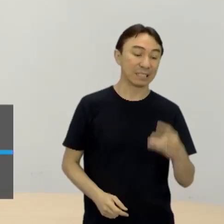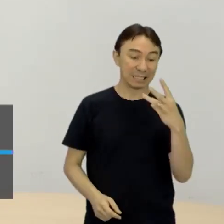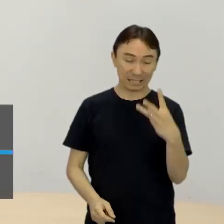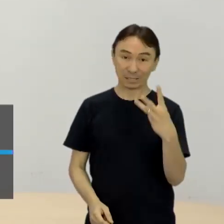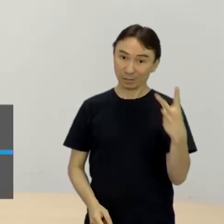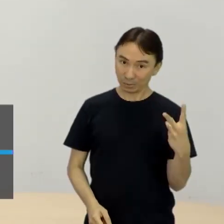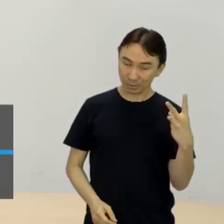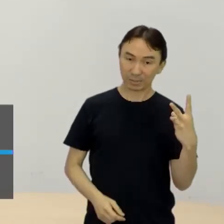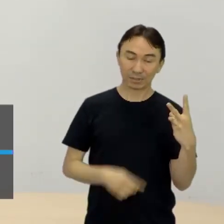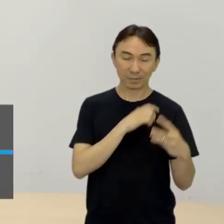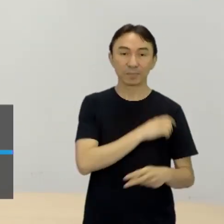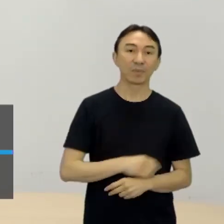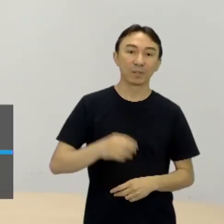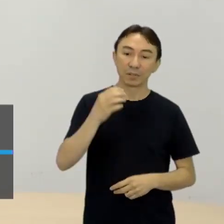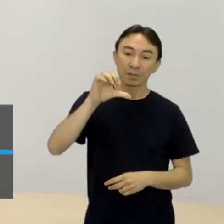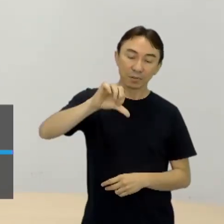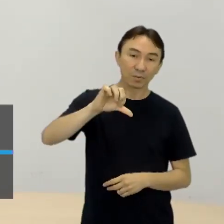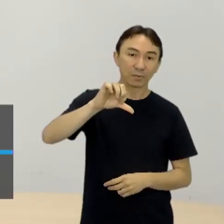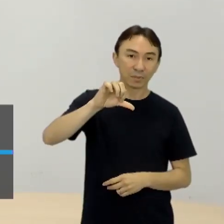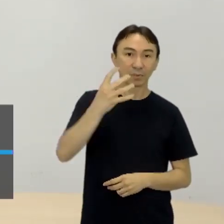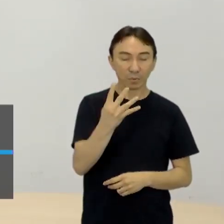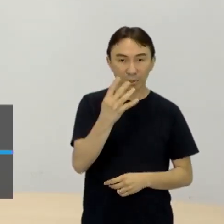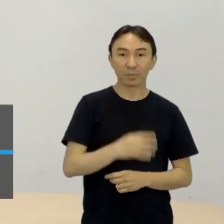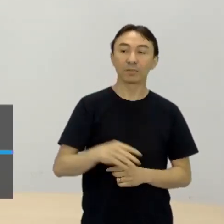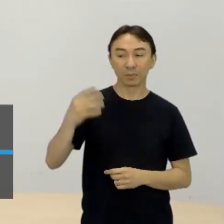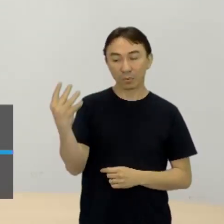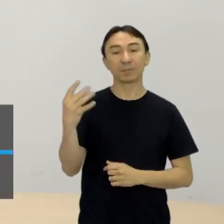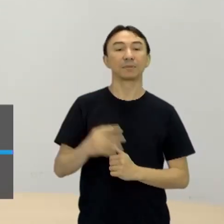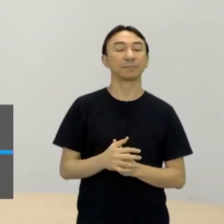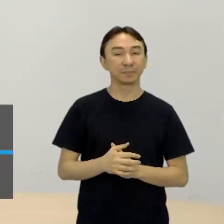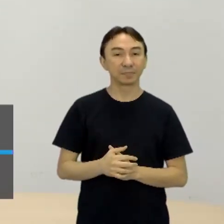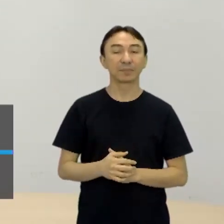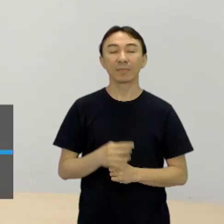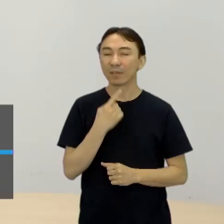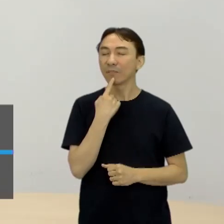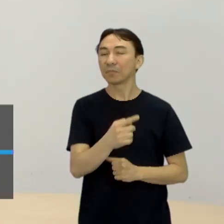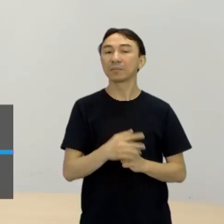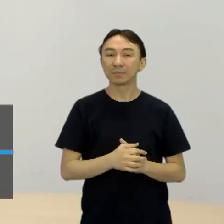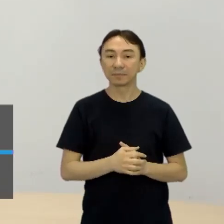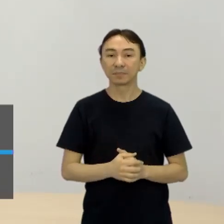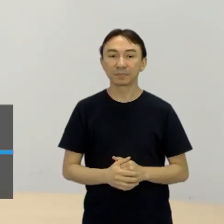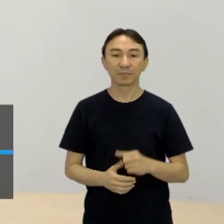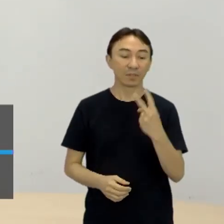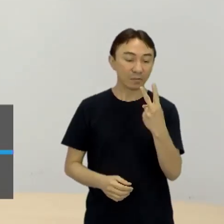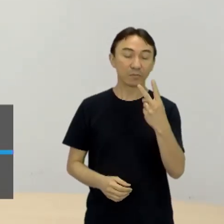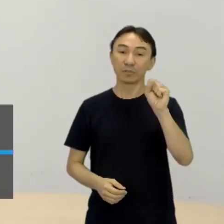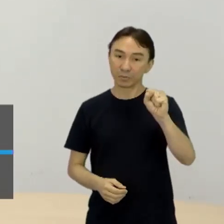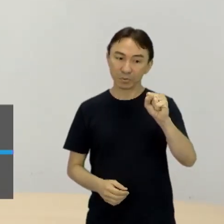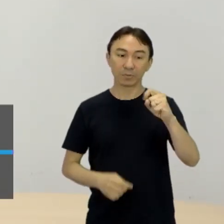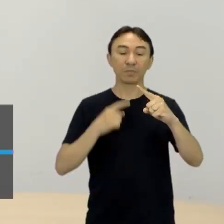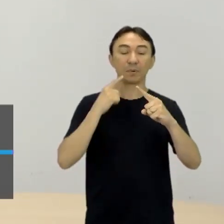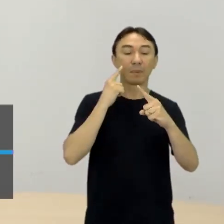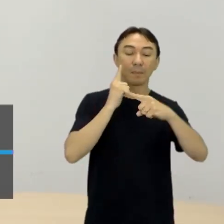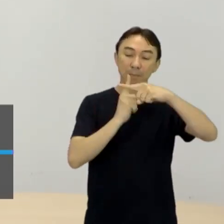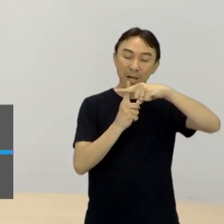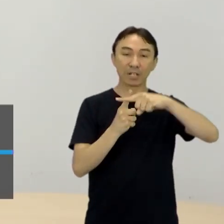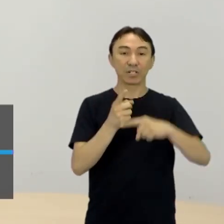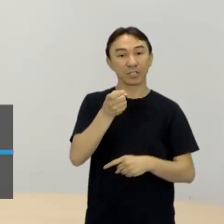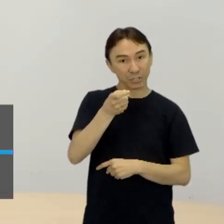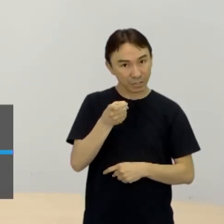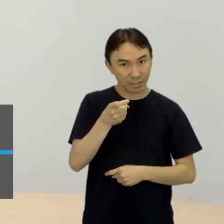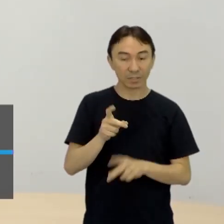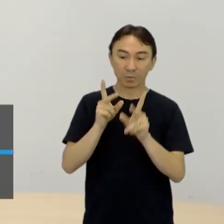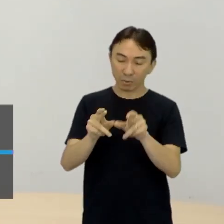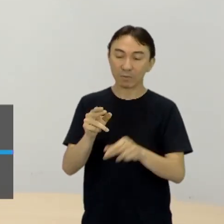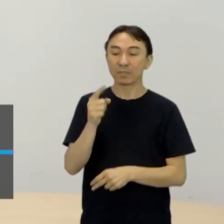aqui algumas expressões. Olha aqui. Legal. Com igualdade. Ela colocou assim, ó, 28 mais X igual a